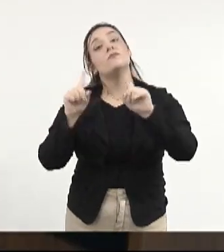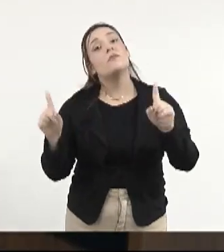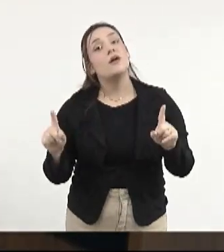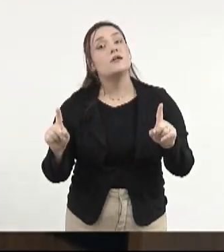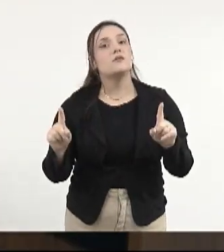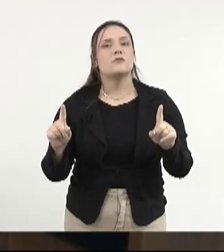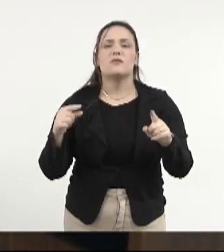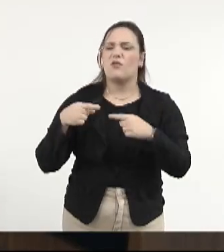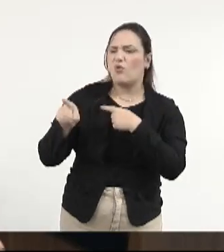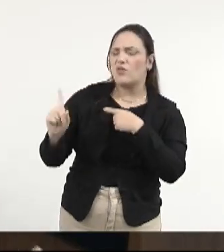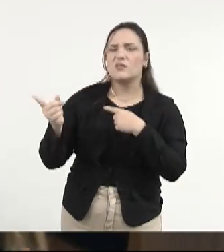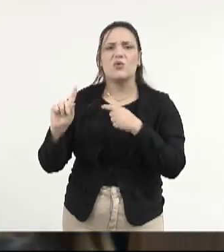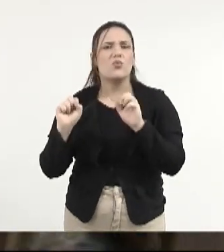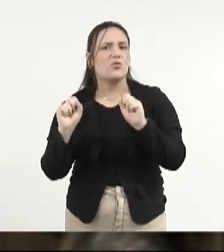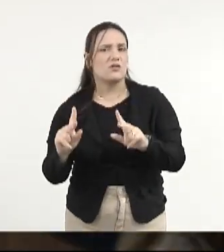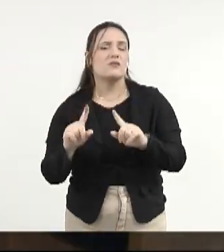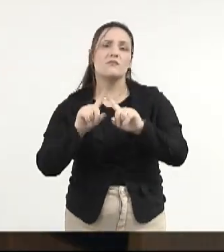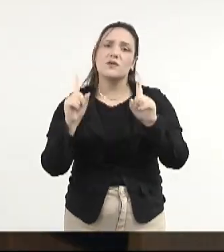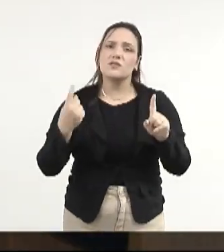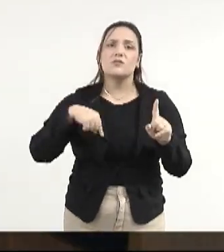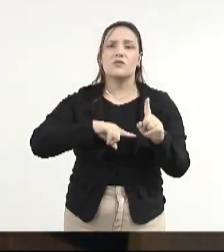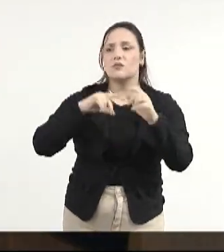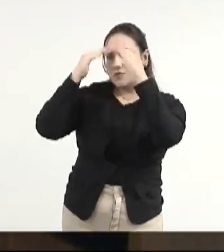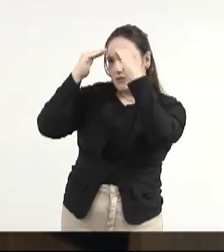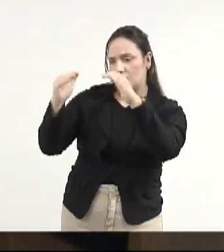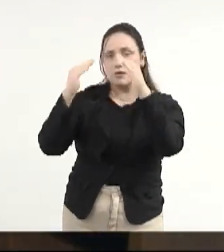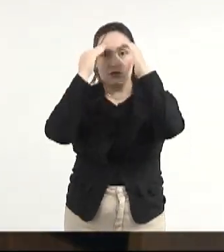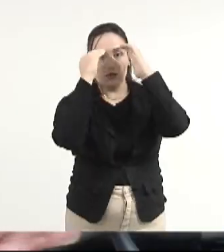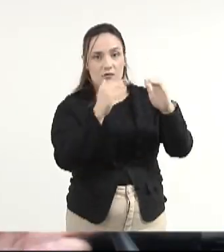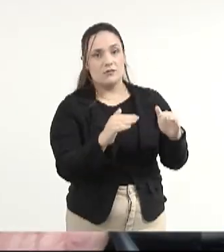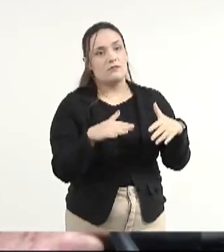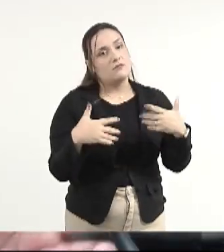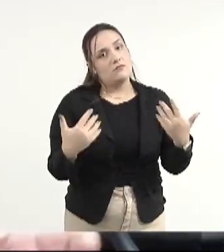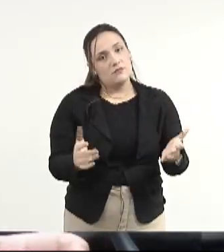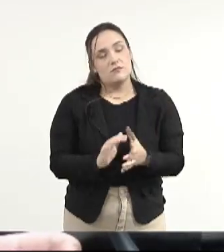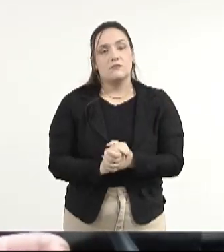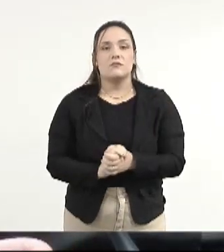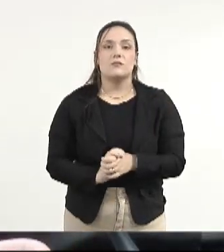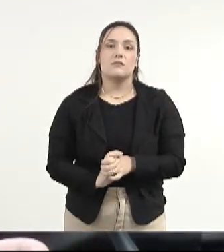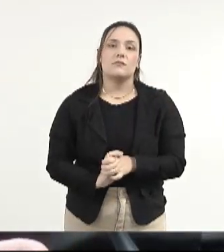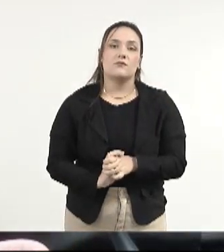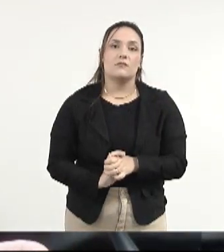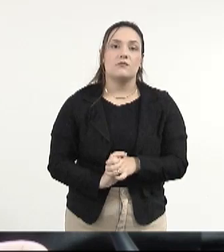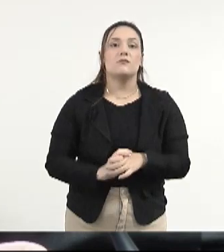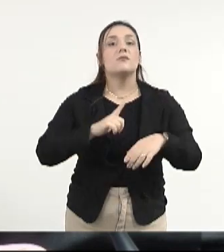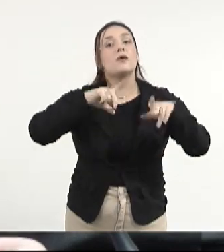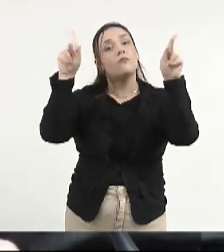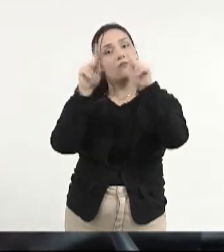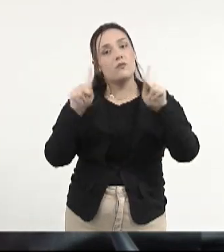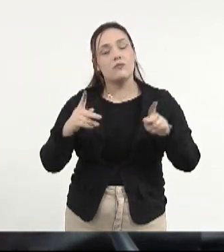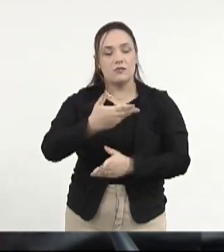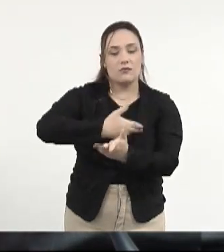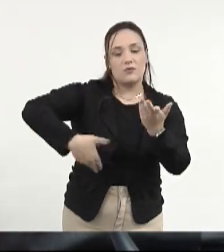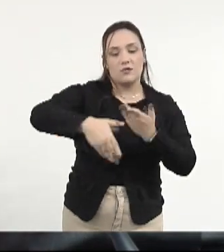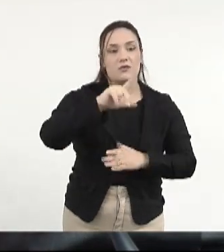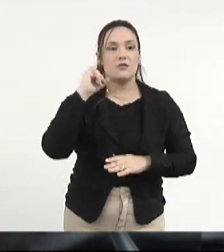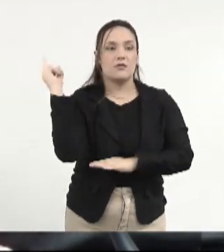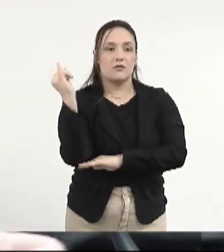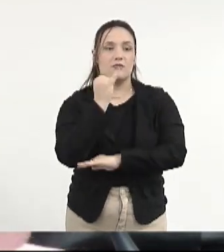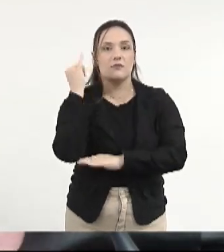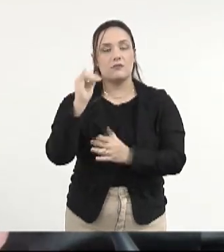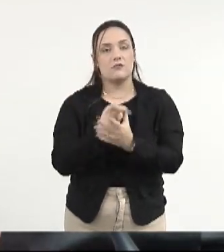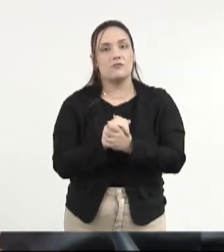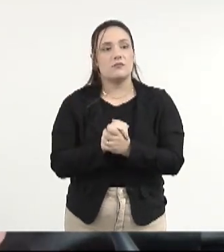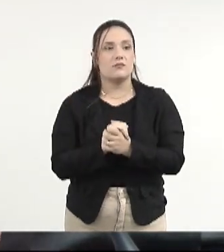Podemos não concordar um com o outro, mas nós temos que respeitar. E a gente vive isso em harmonia. Isso é muito